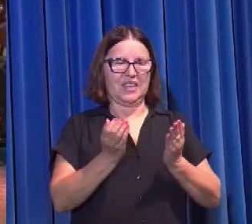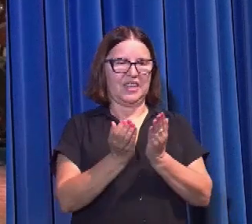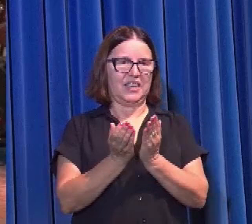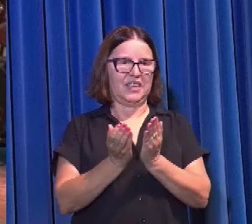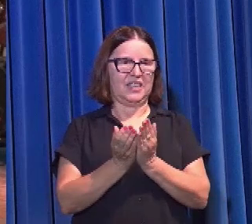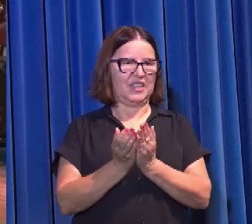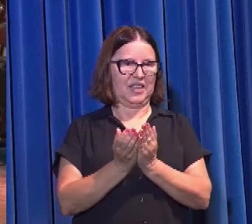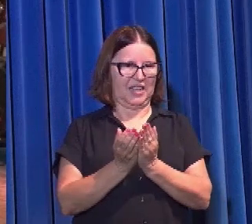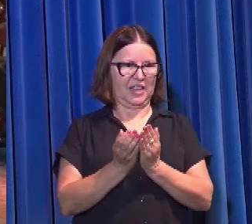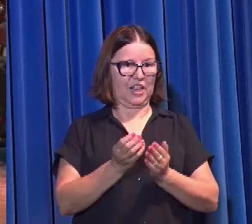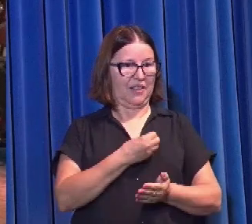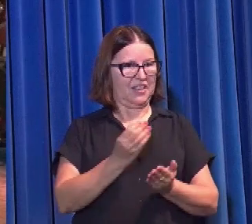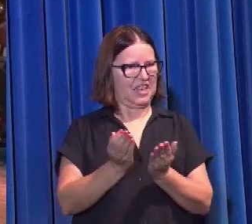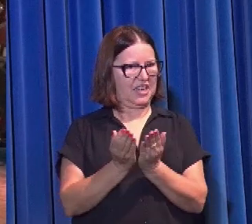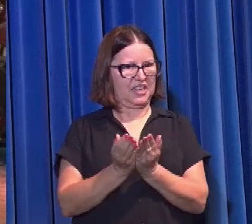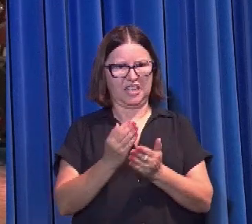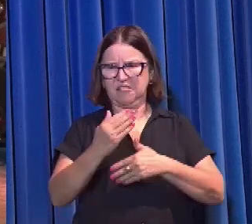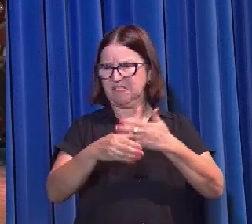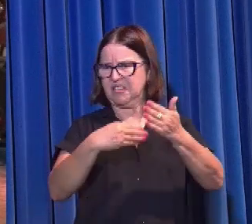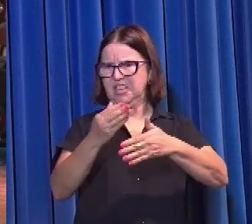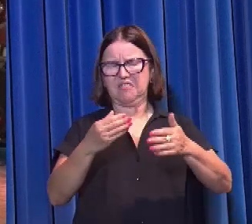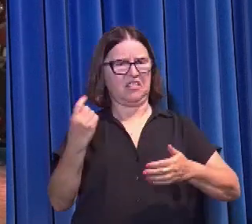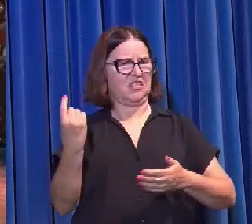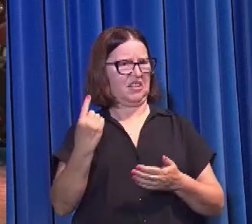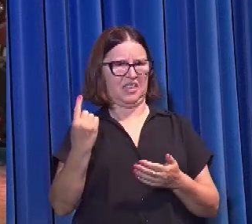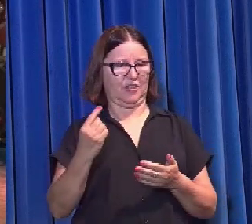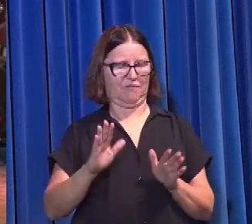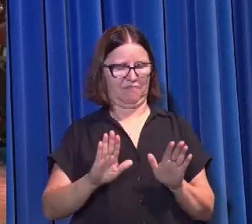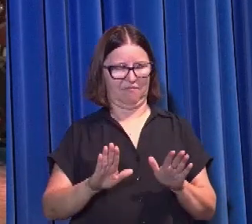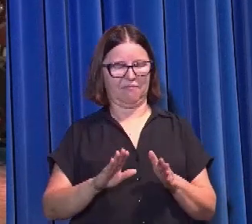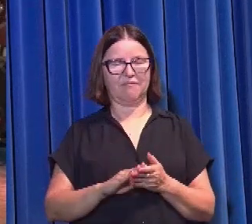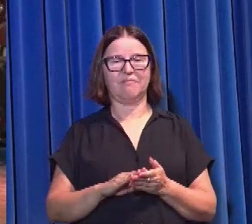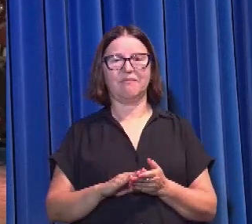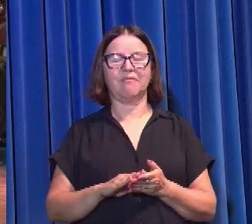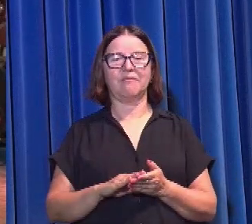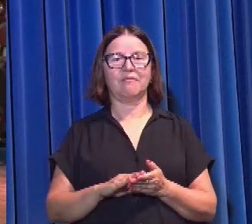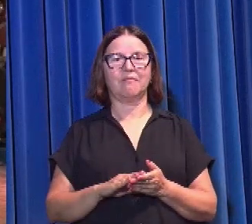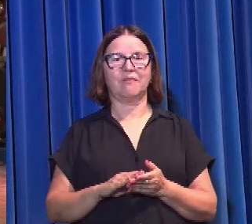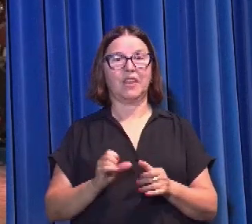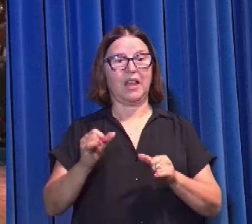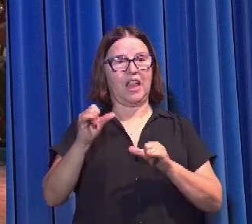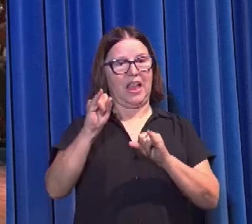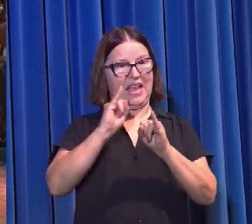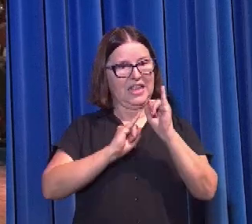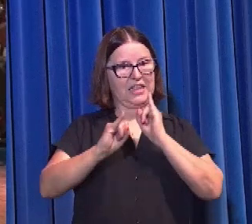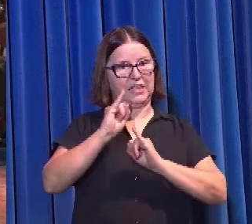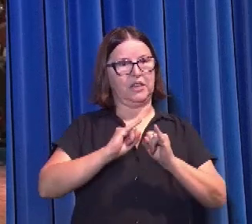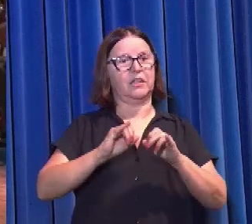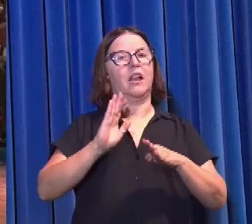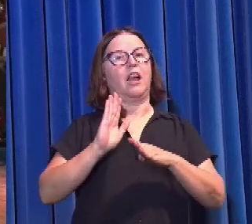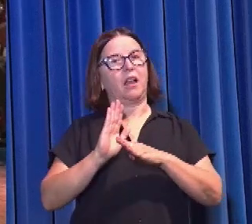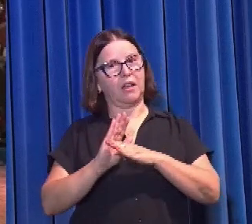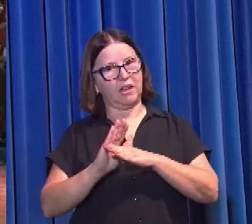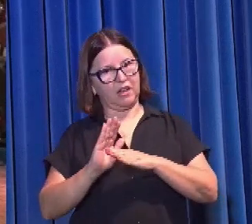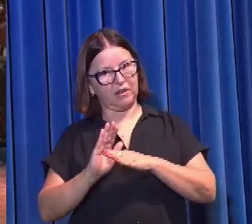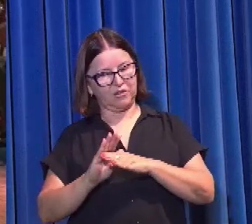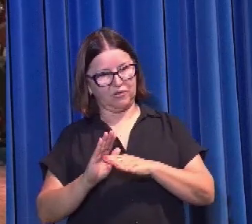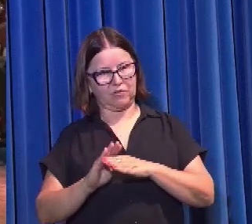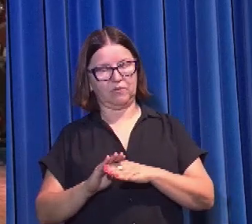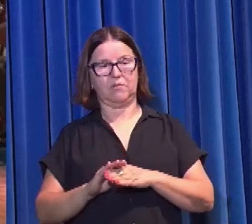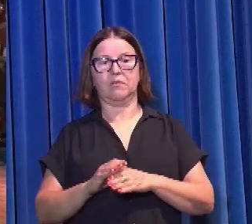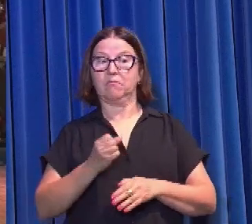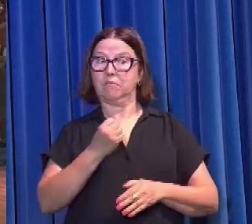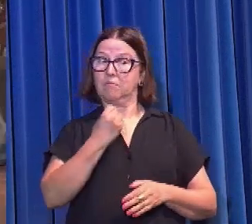A internet é muito boa, ela nos ajuda, né? Essa mensagem tem milhares de pessoas ouvindo agora, no mundo inteiro. É